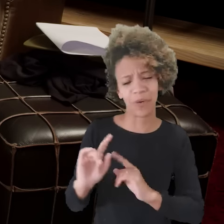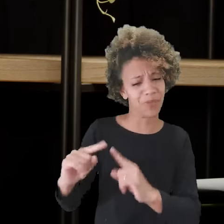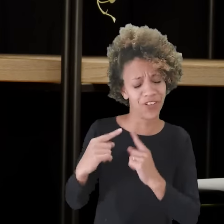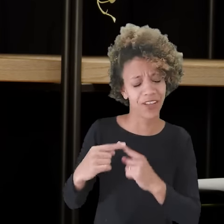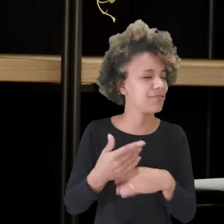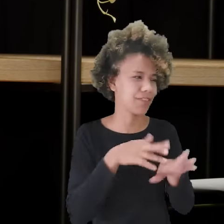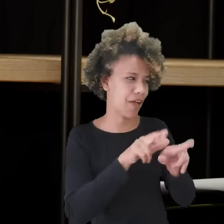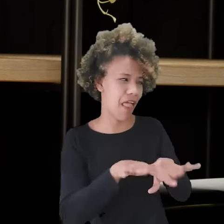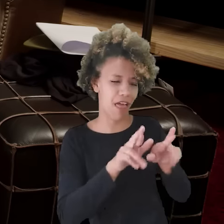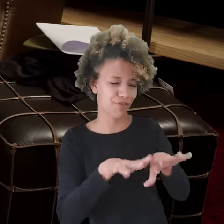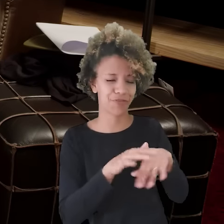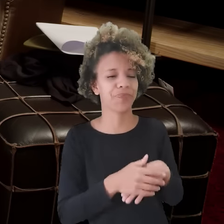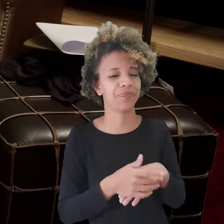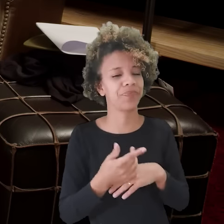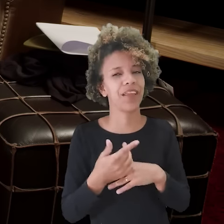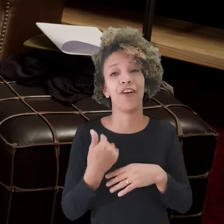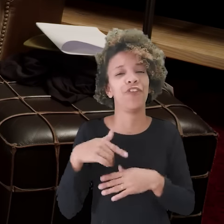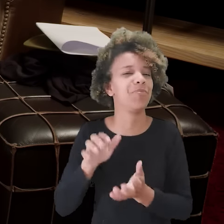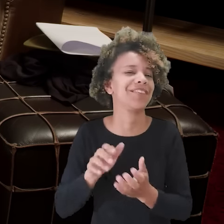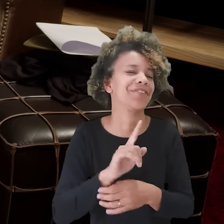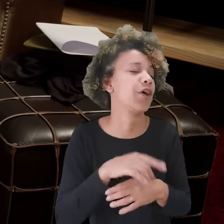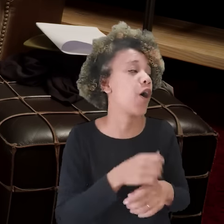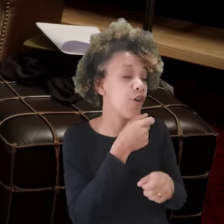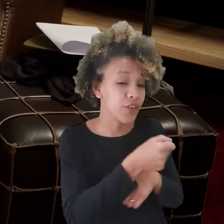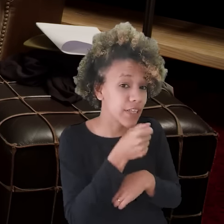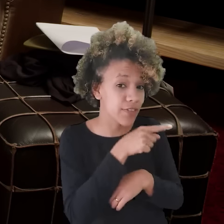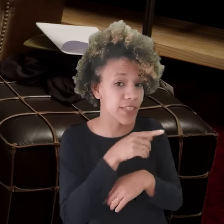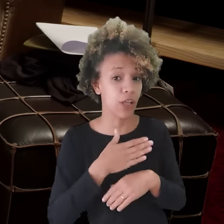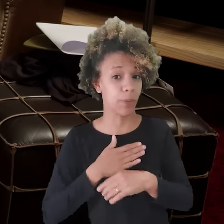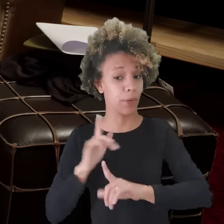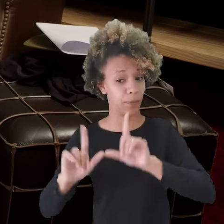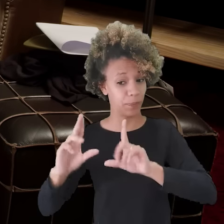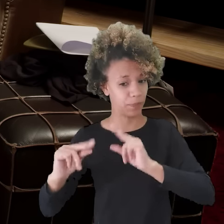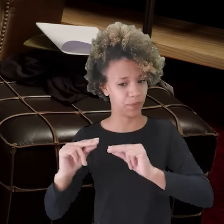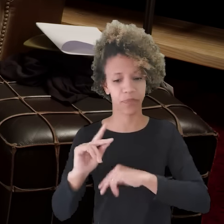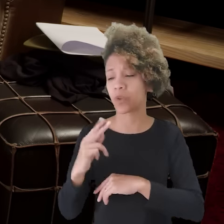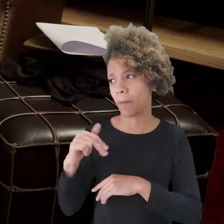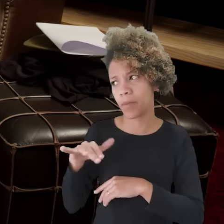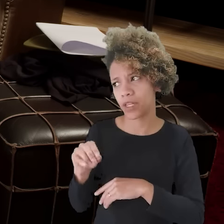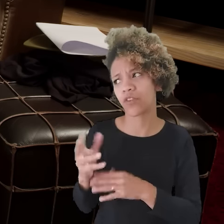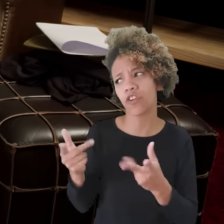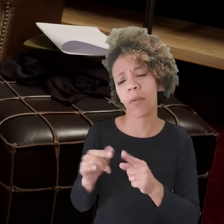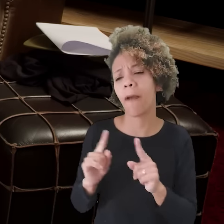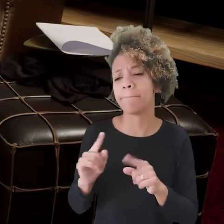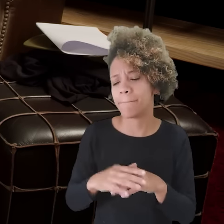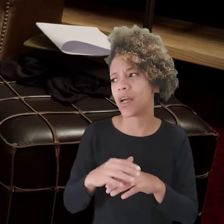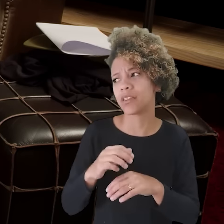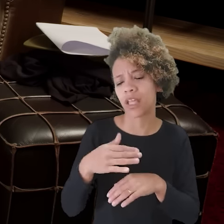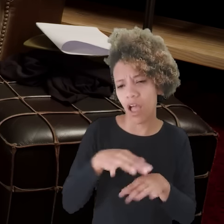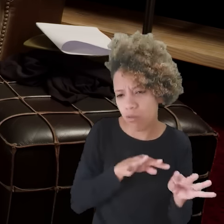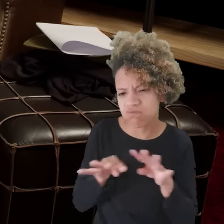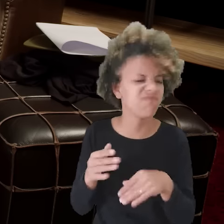tanto né Relaxa aqui eu fui para o Recife eu fui pro Recife eu fui eu fui entrevistar o Rodrigo lá no meu programa não os cara do pano os cara do pano foram ótimos mas o o